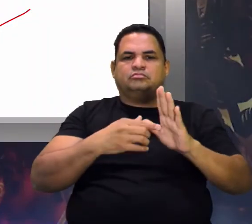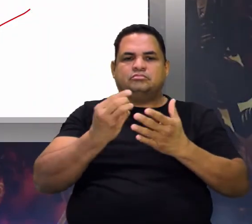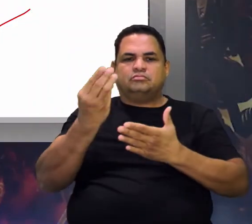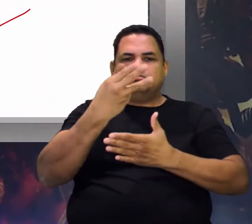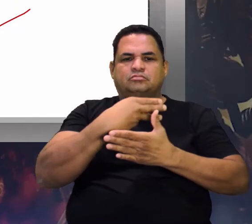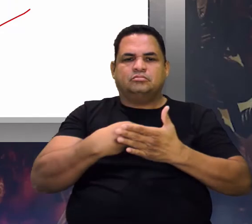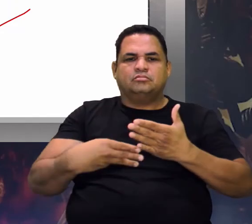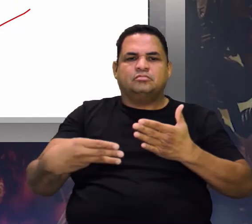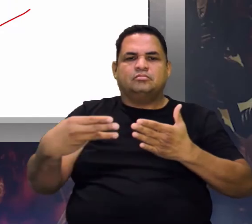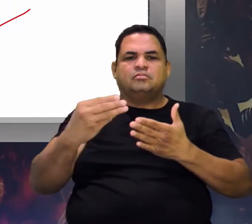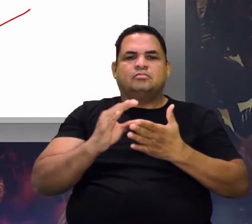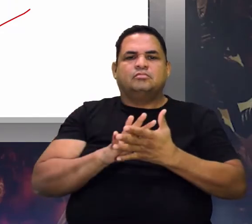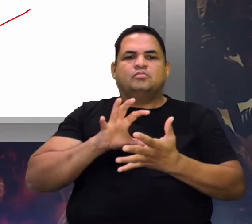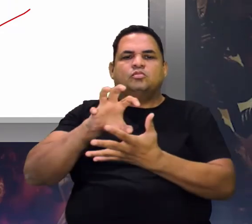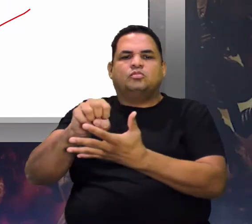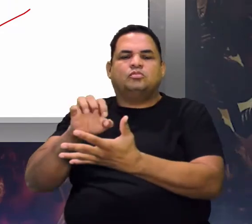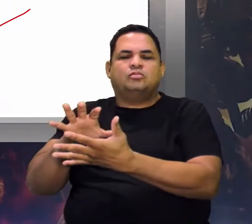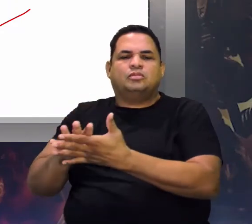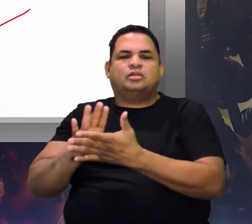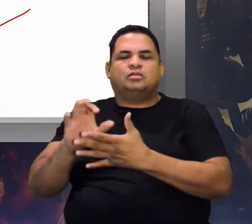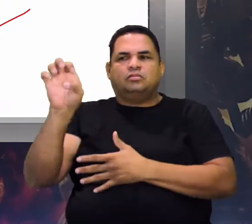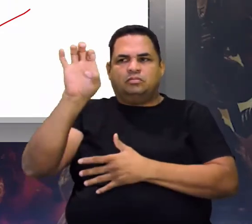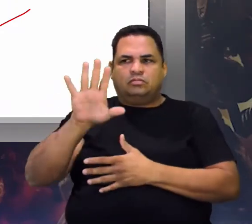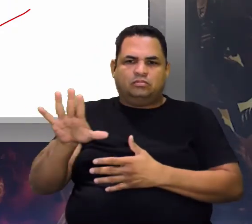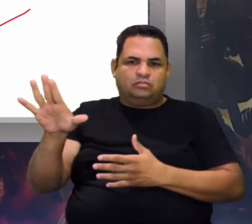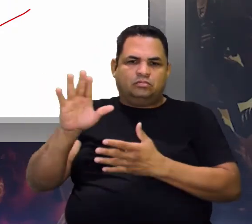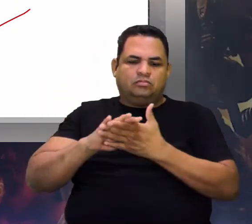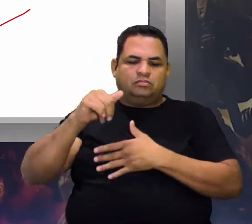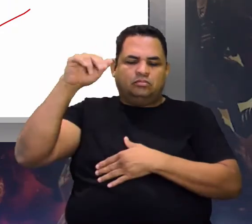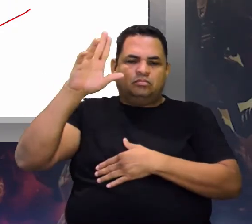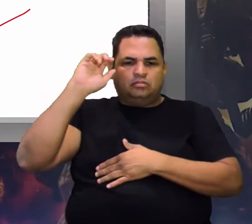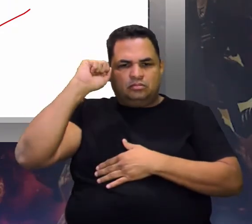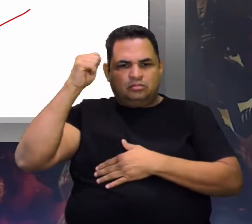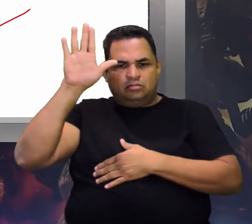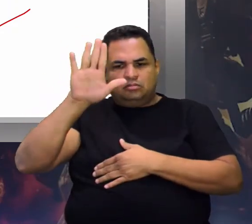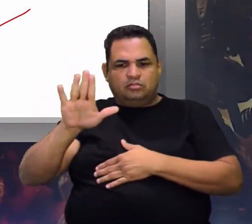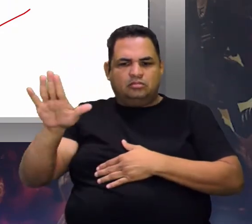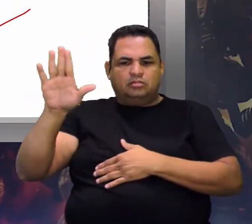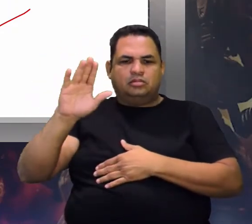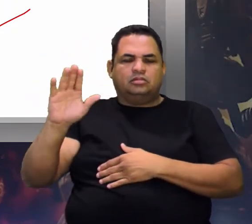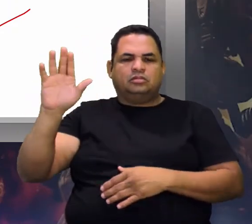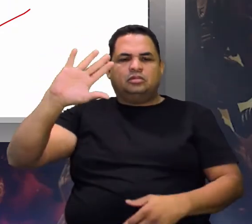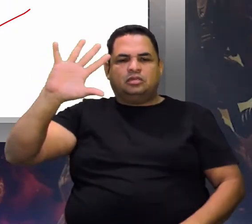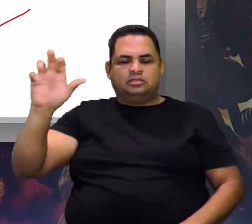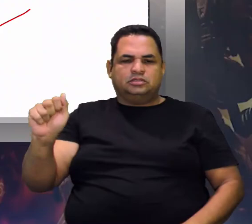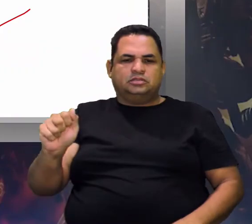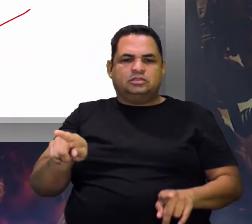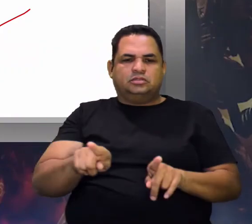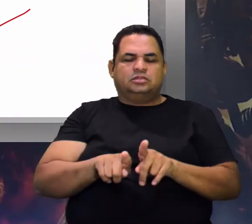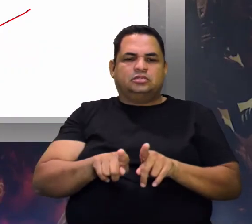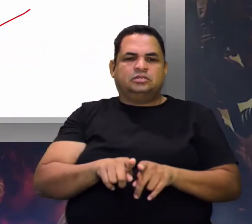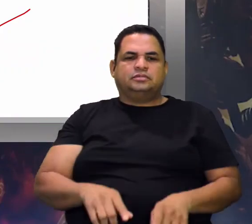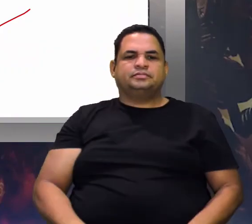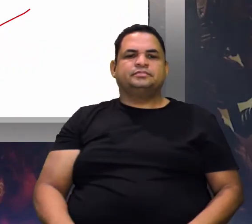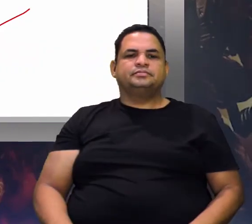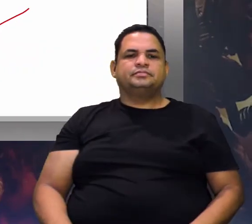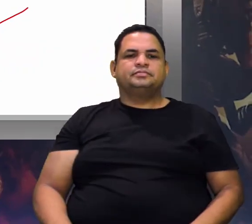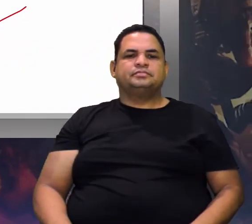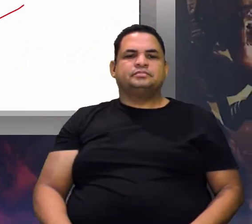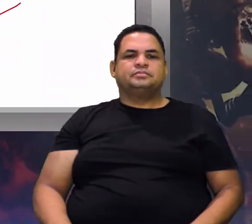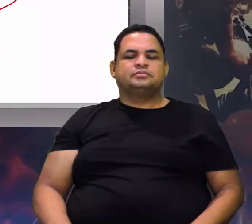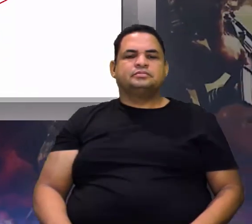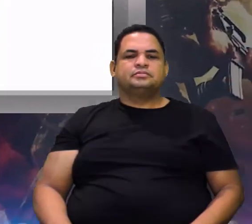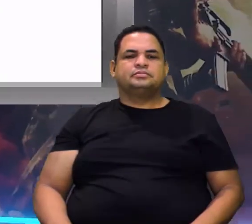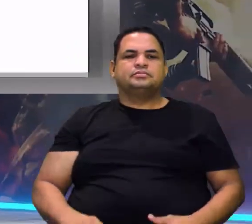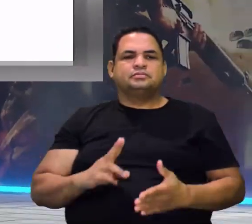para vocês, conquistando toda a Europa, o norte da África, o norte da Ásia. Esse Império, ele